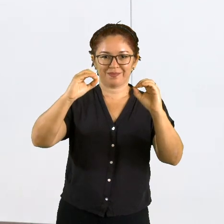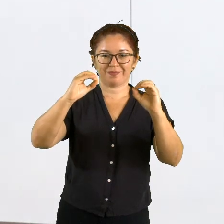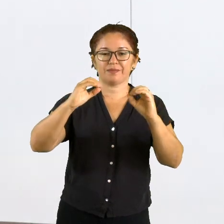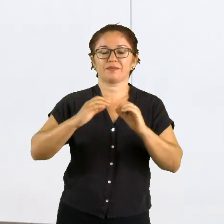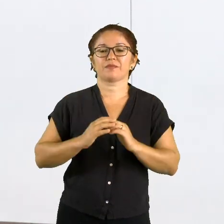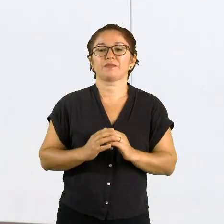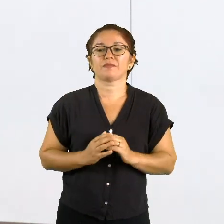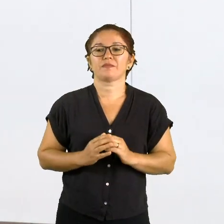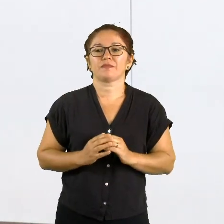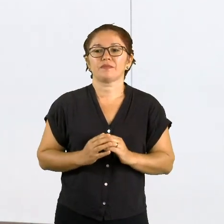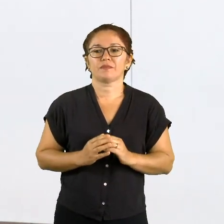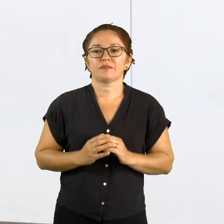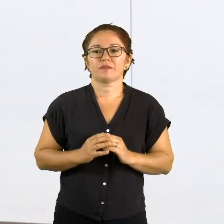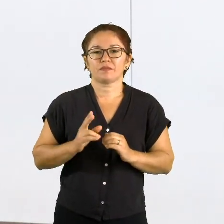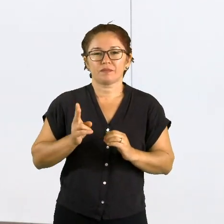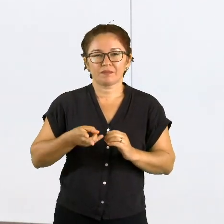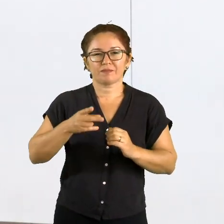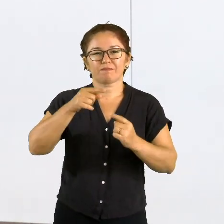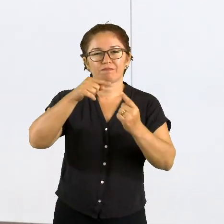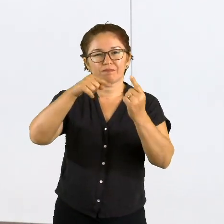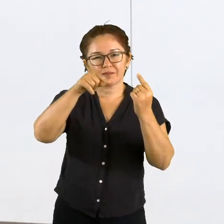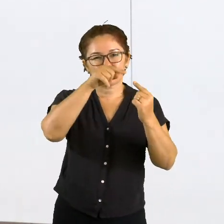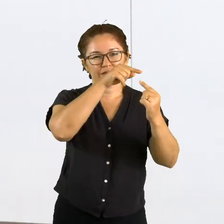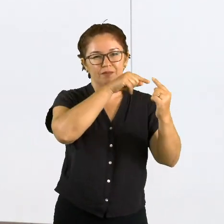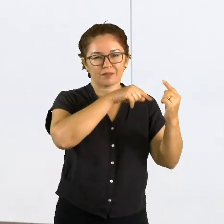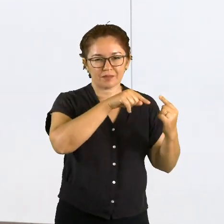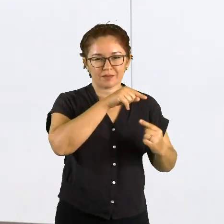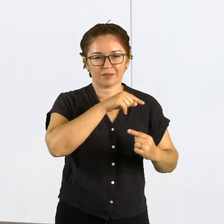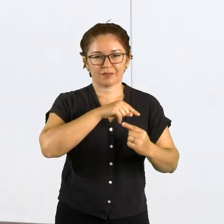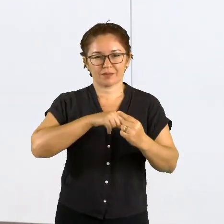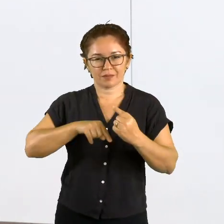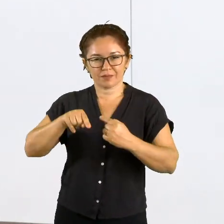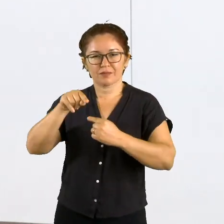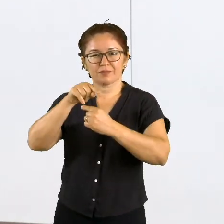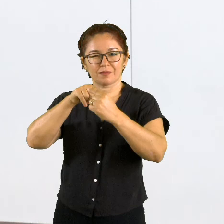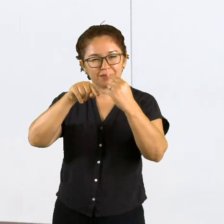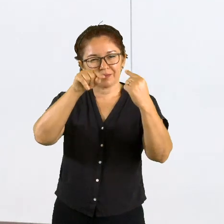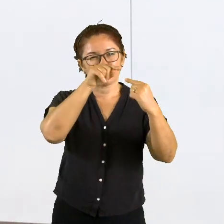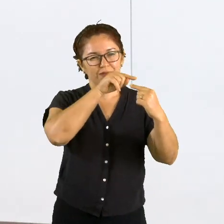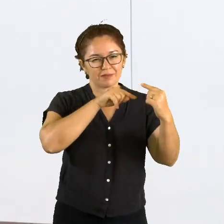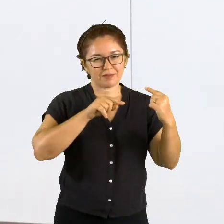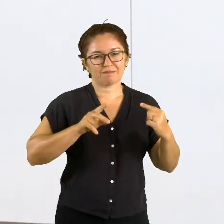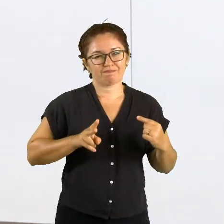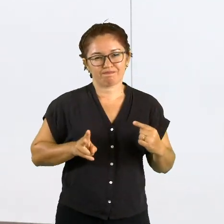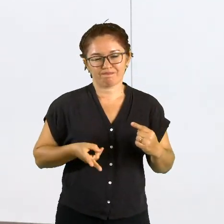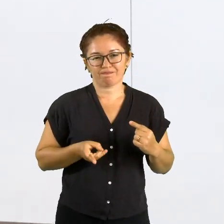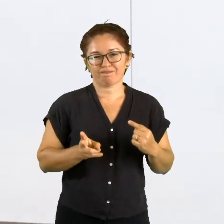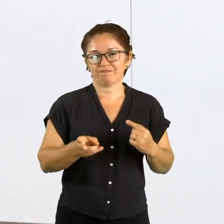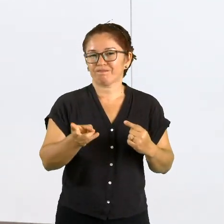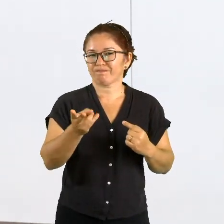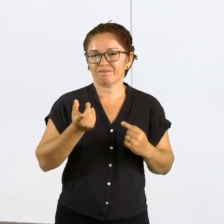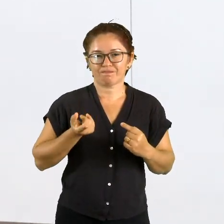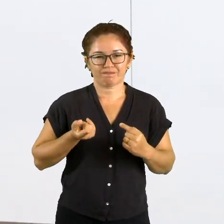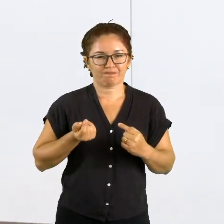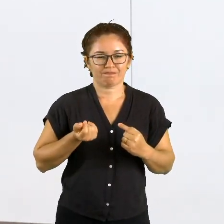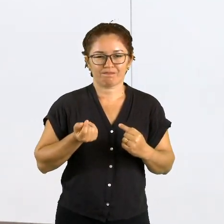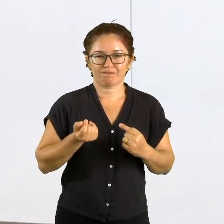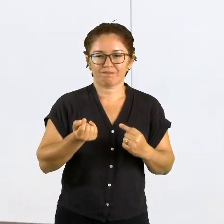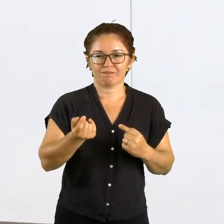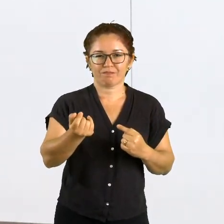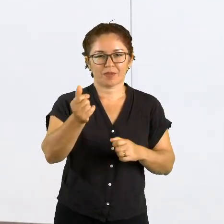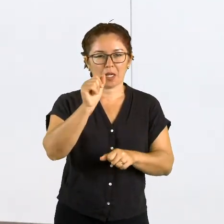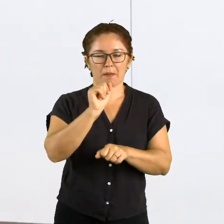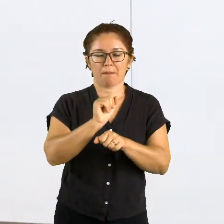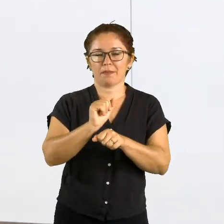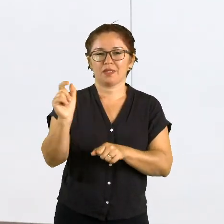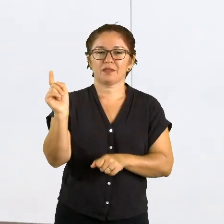nova aqui, terminou a rotação da Lua, mas o mês sinódico não completou, porque ela não se